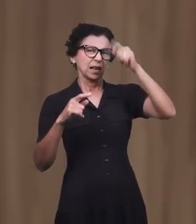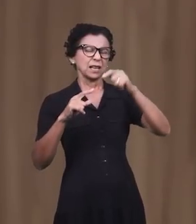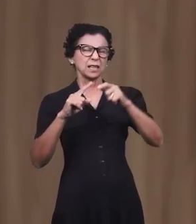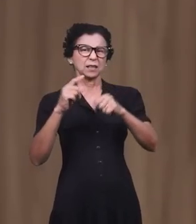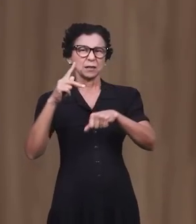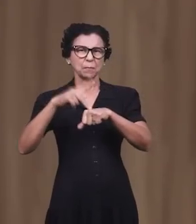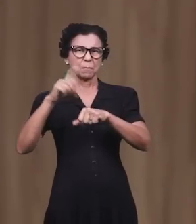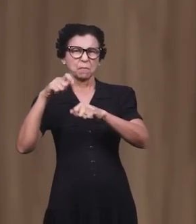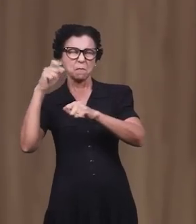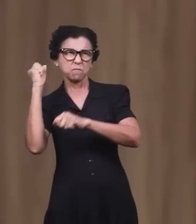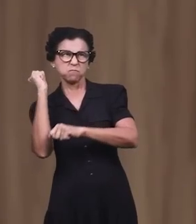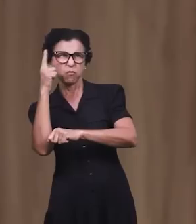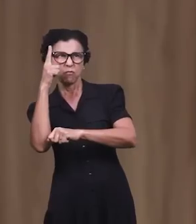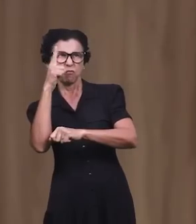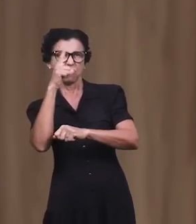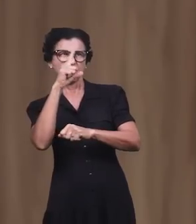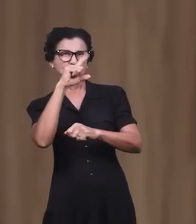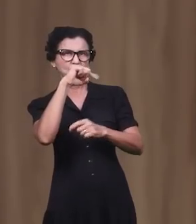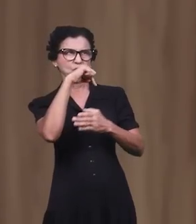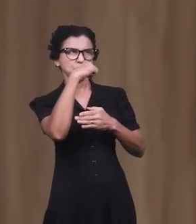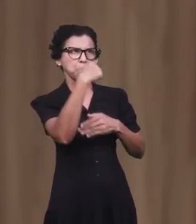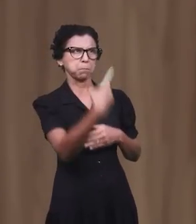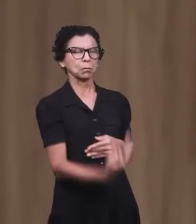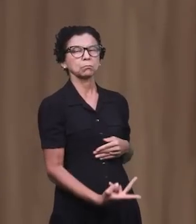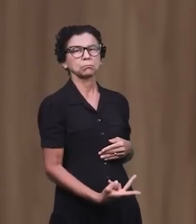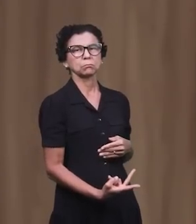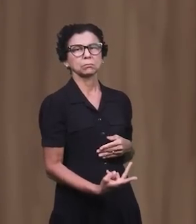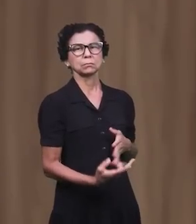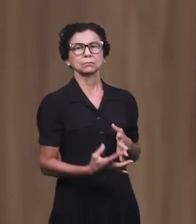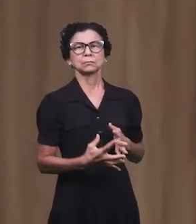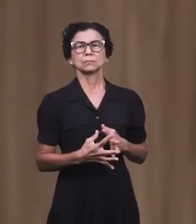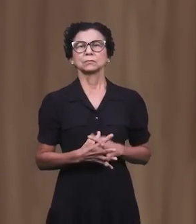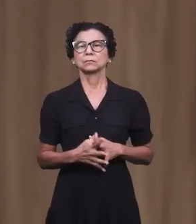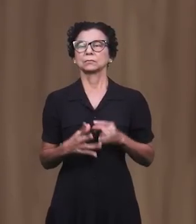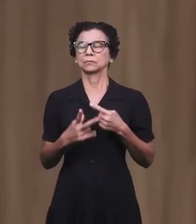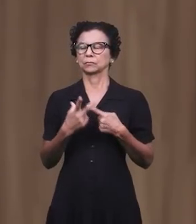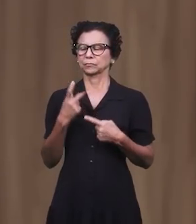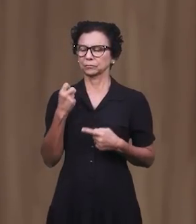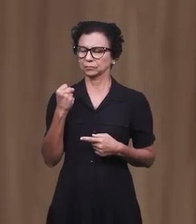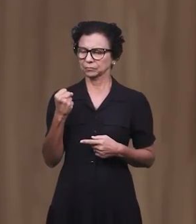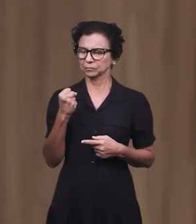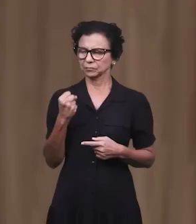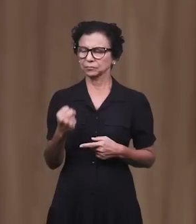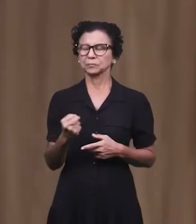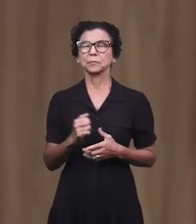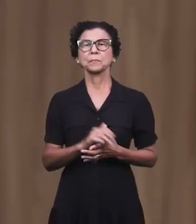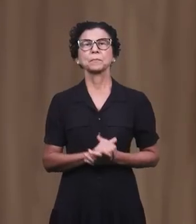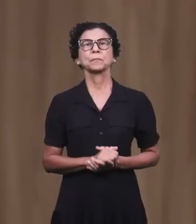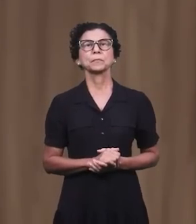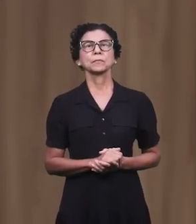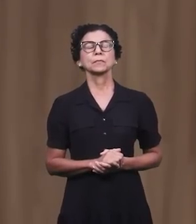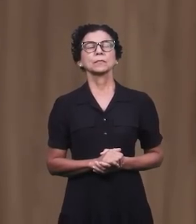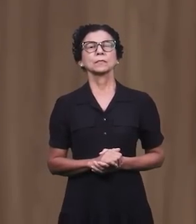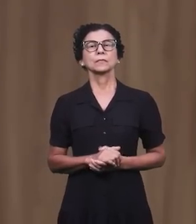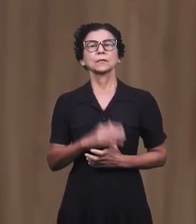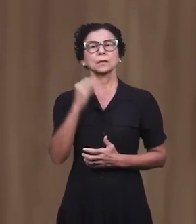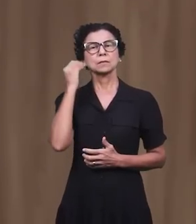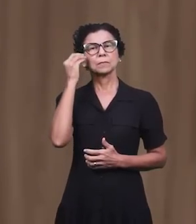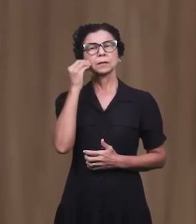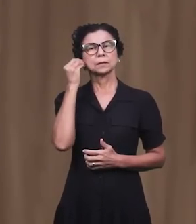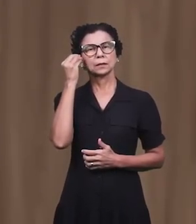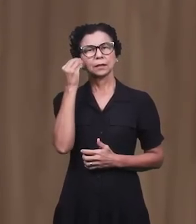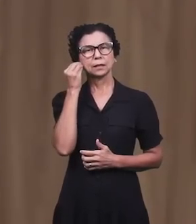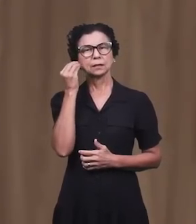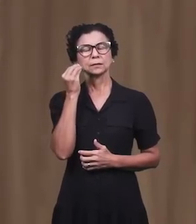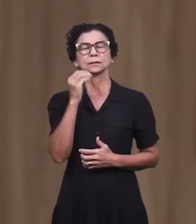Jerusalém profeticamente, da onde que viria a sua salvação. E a cada experiência que ele